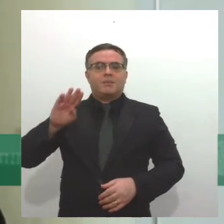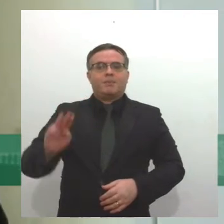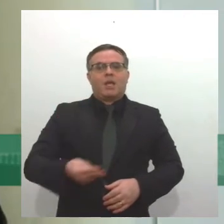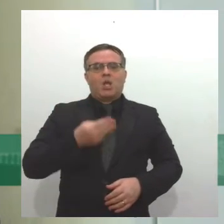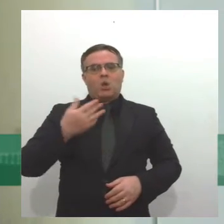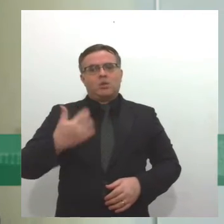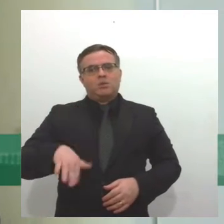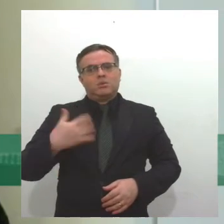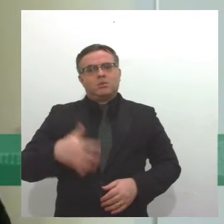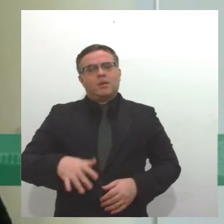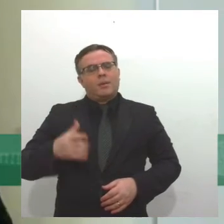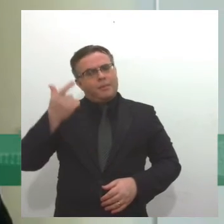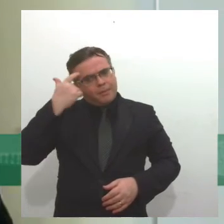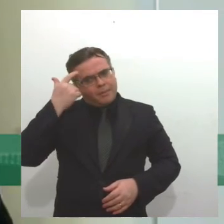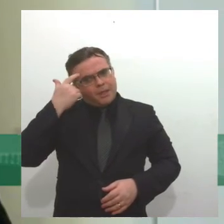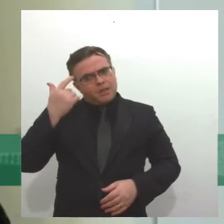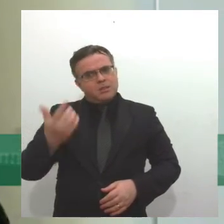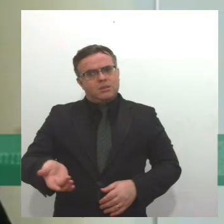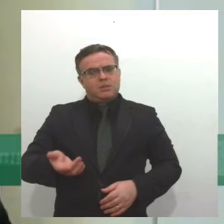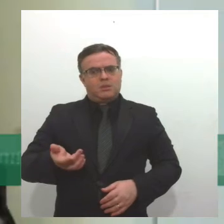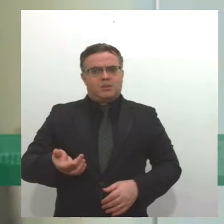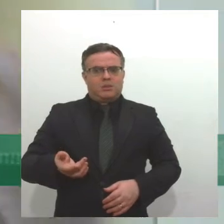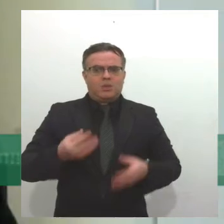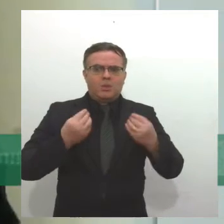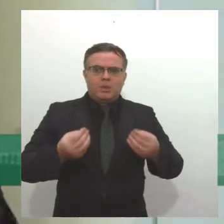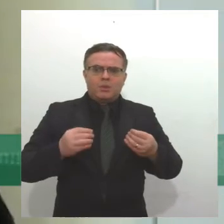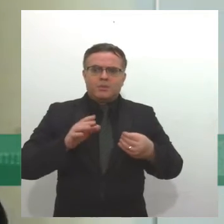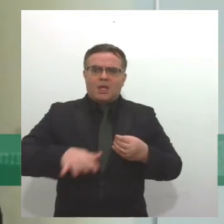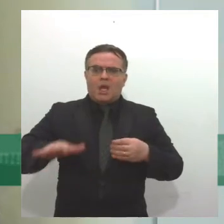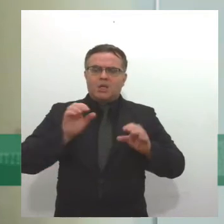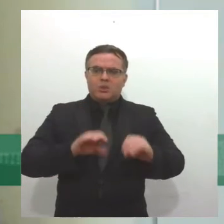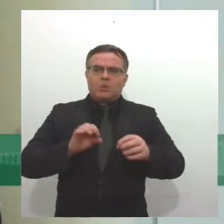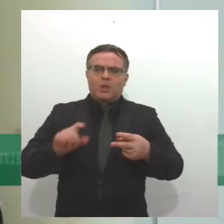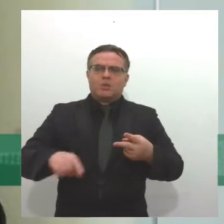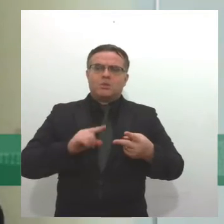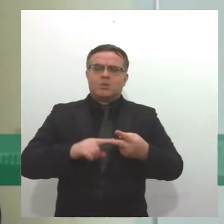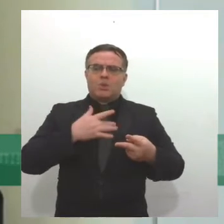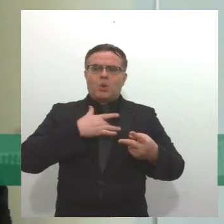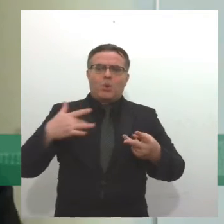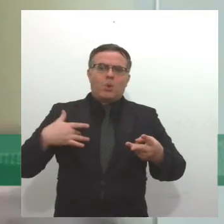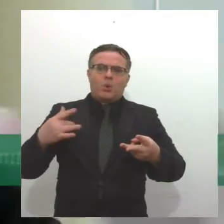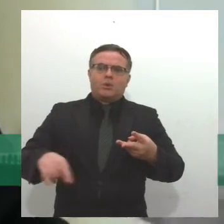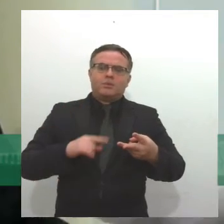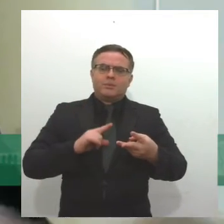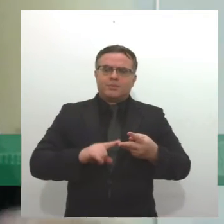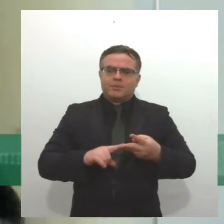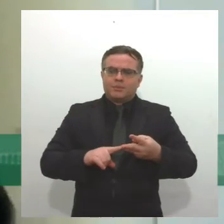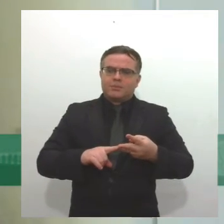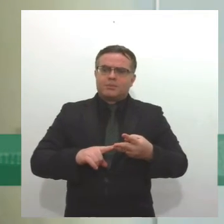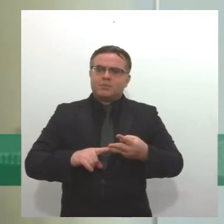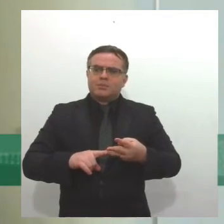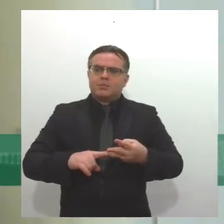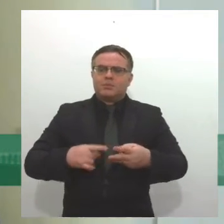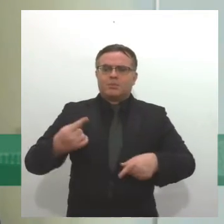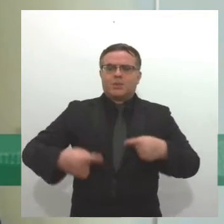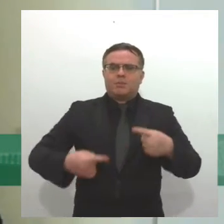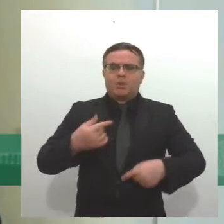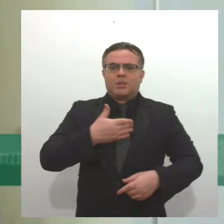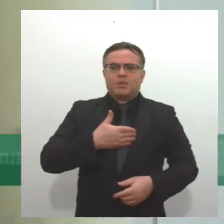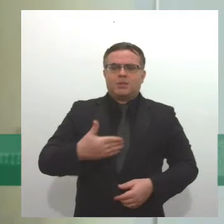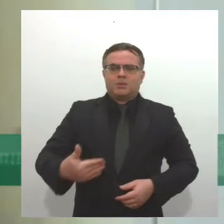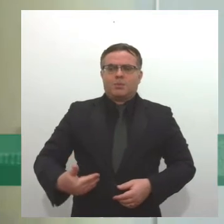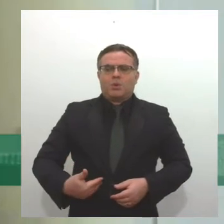período. Imagine isso. Imagine para a educação, para a saúde, imagine para políticas públicas,